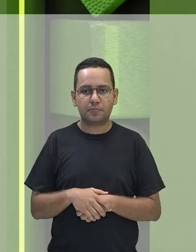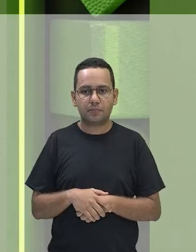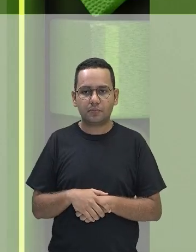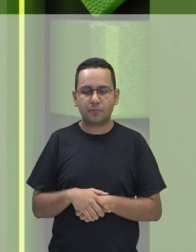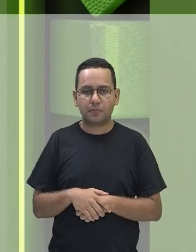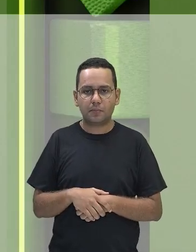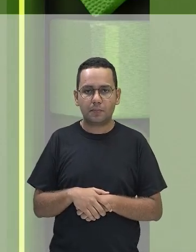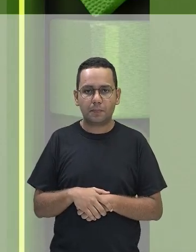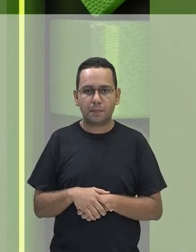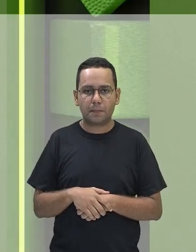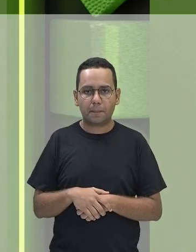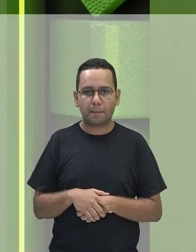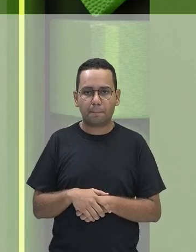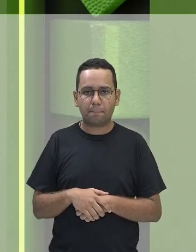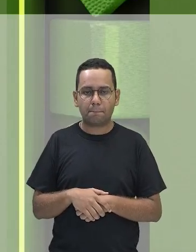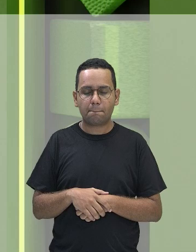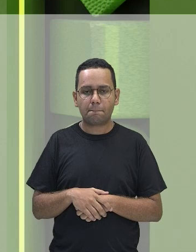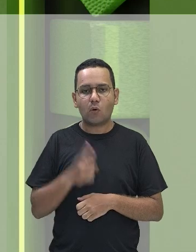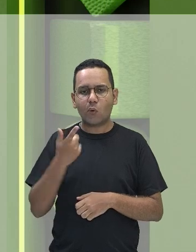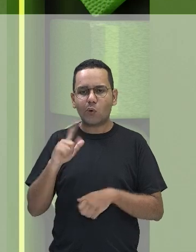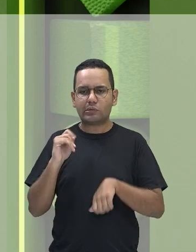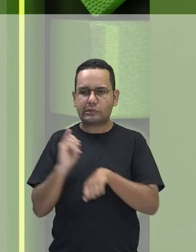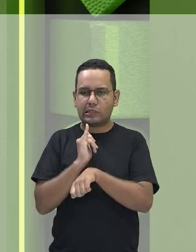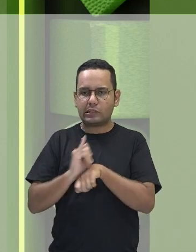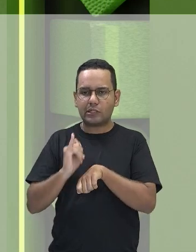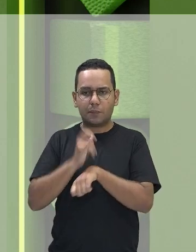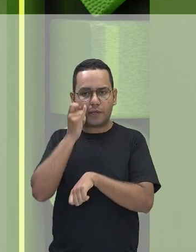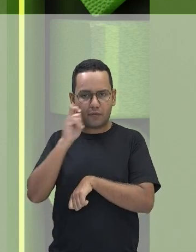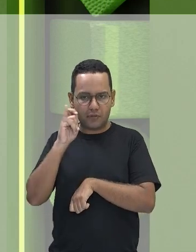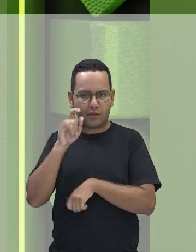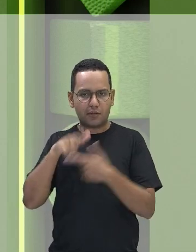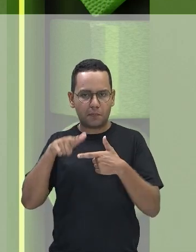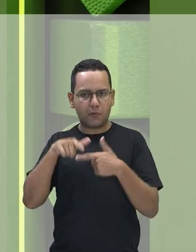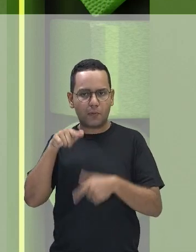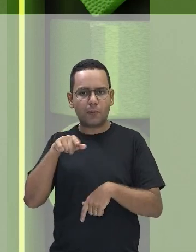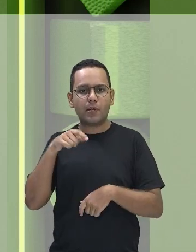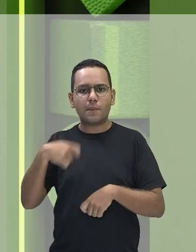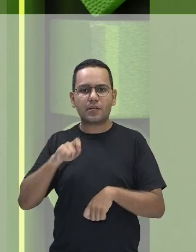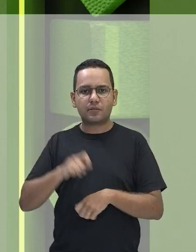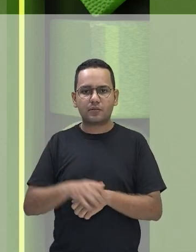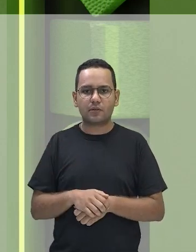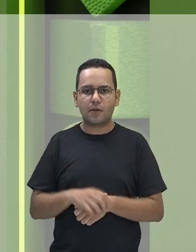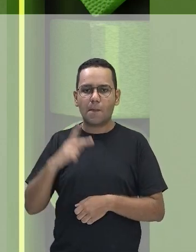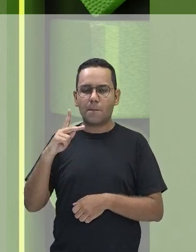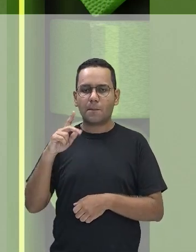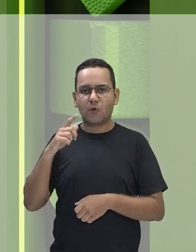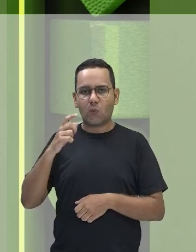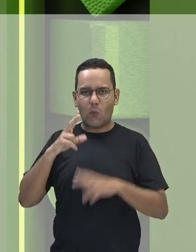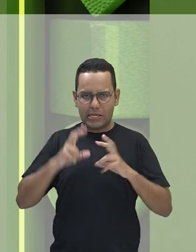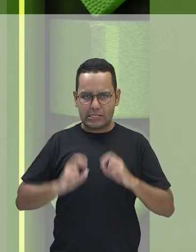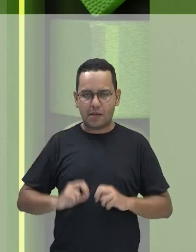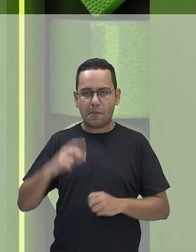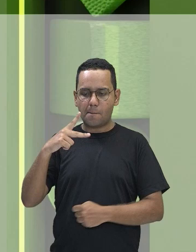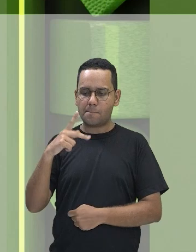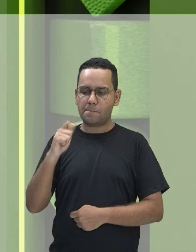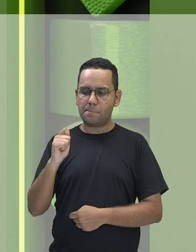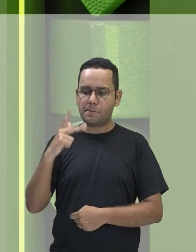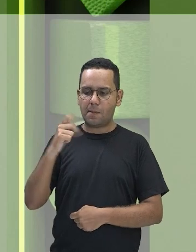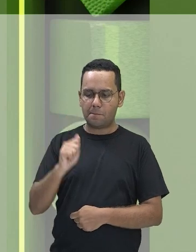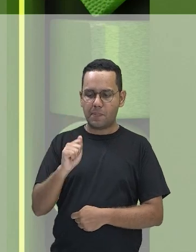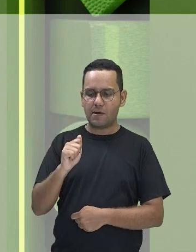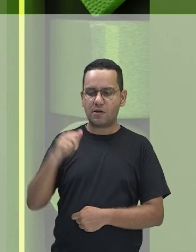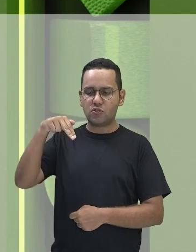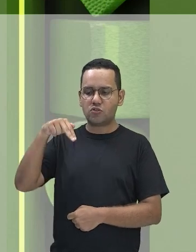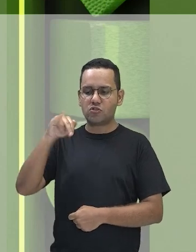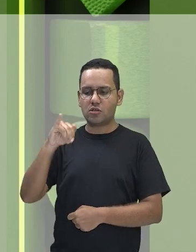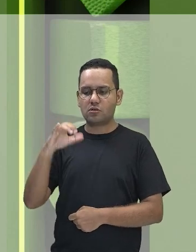realizando periodicamente, pelo menos uma vez por ano, um exame chamado Papa Nicolau, onde um médico, onde um especialista, ele